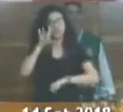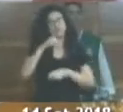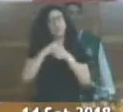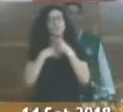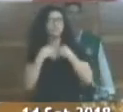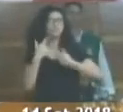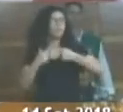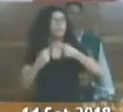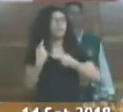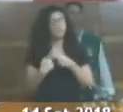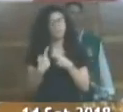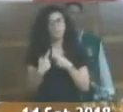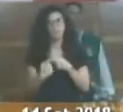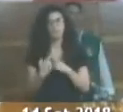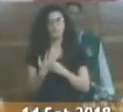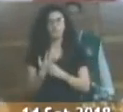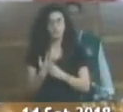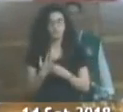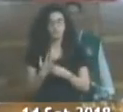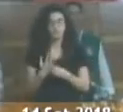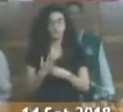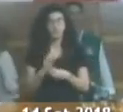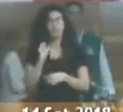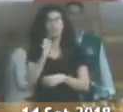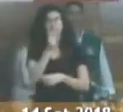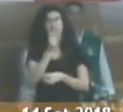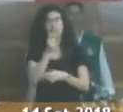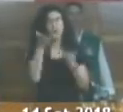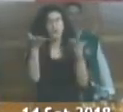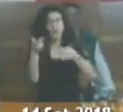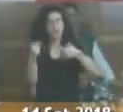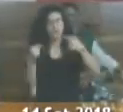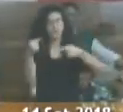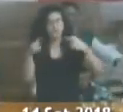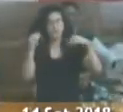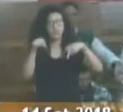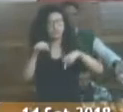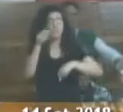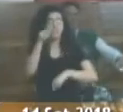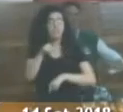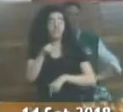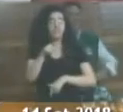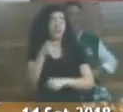político, porque a questão aqui que está sendo colocada, ela nada mais é do que